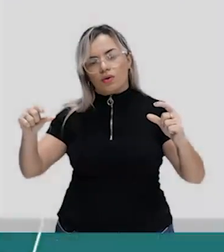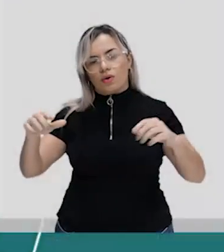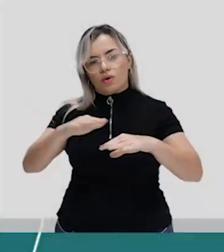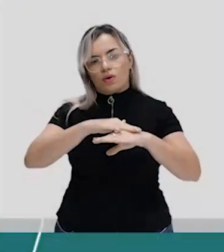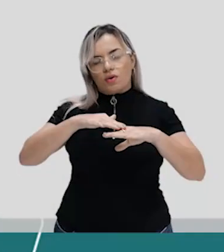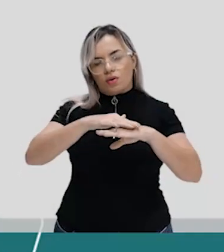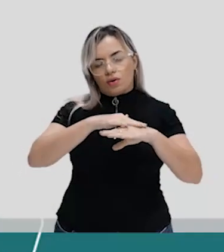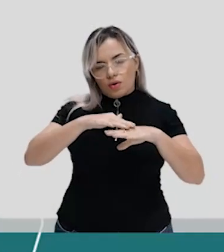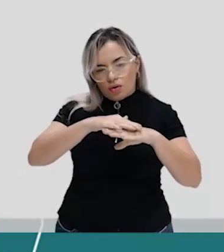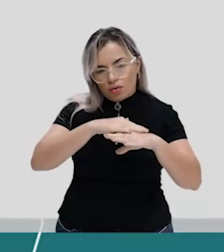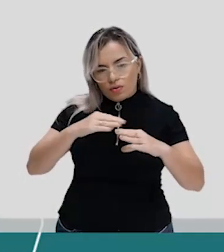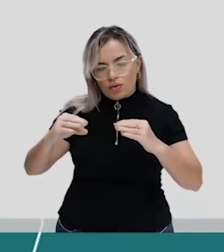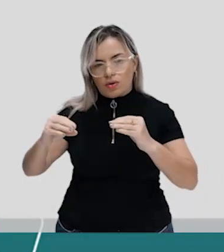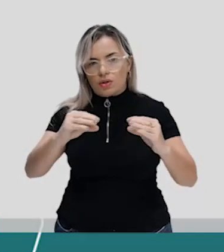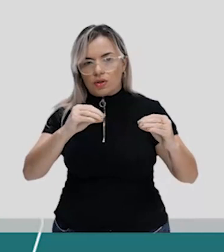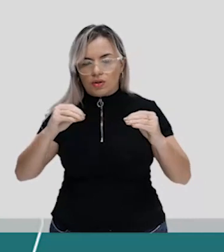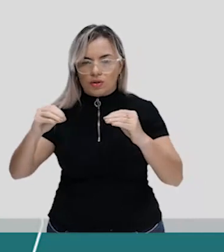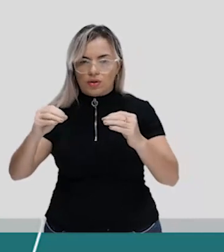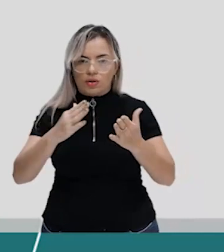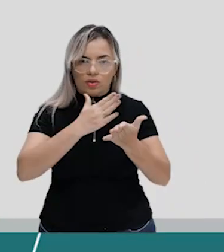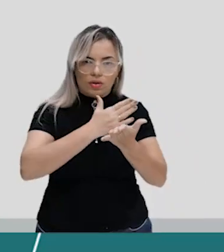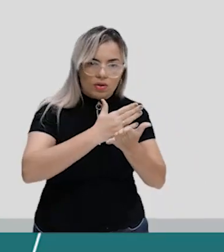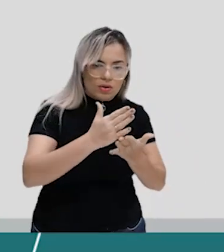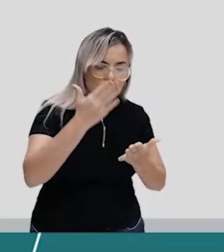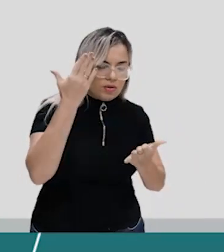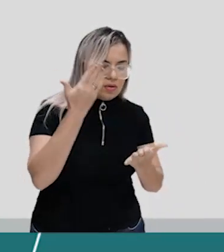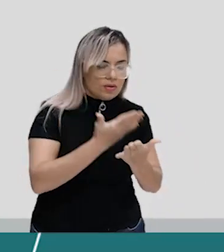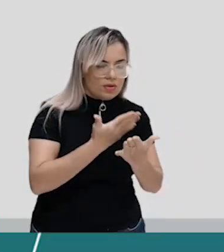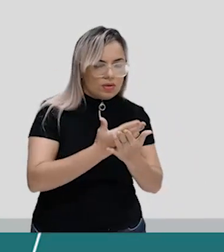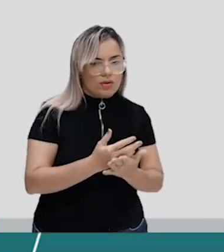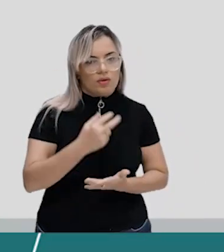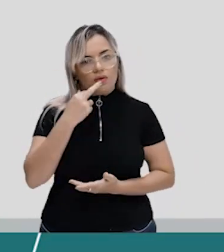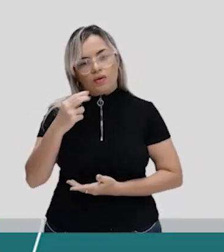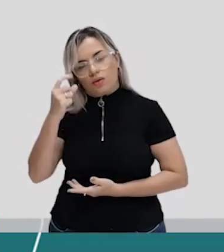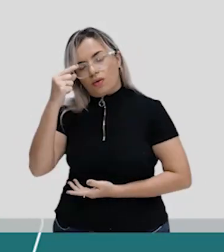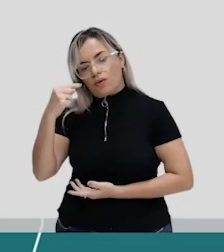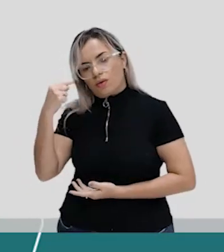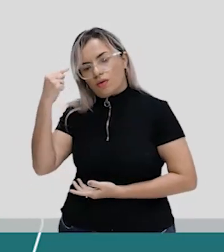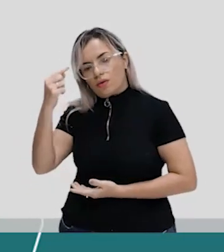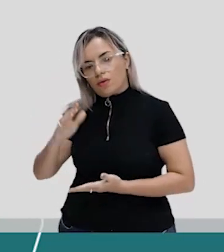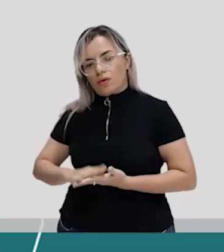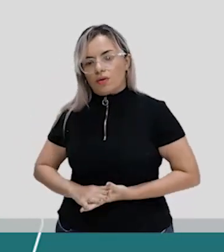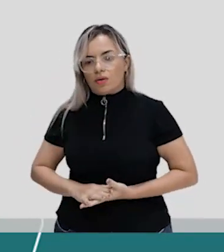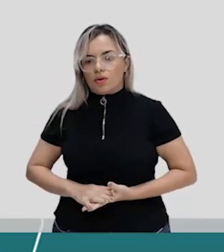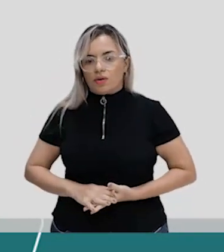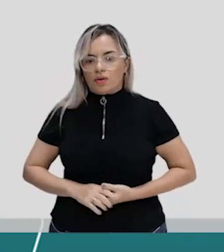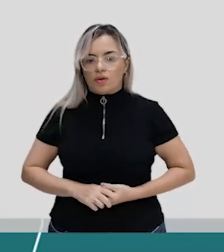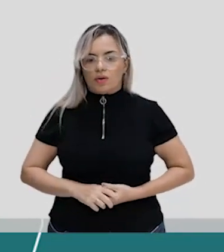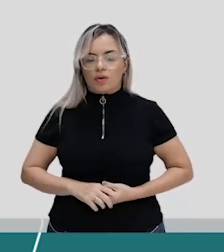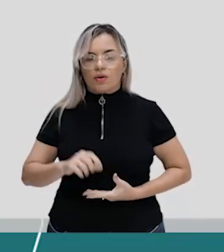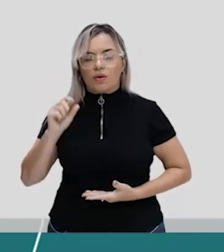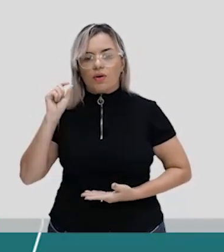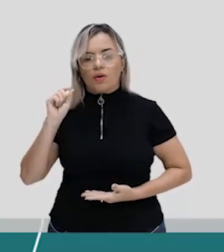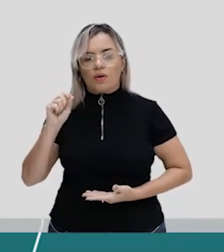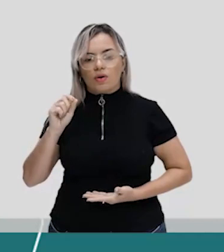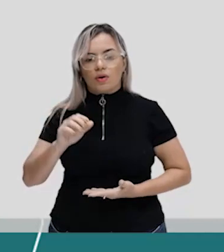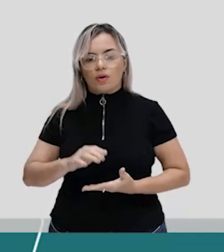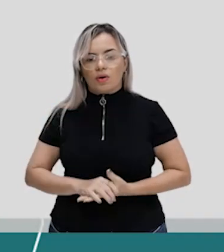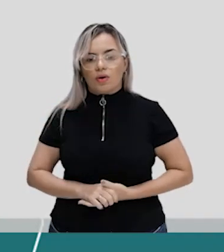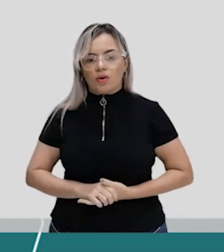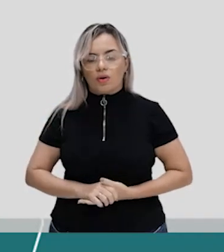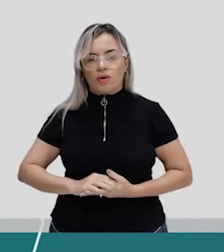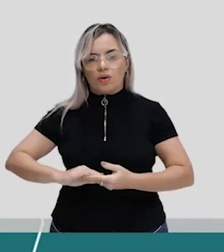que estão começando a estudar o espanhol, que nós vamos construir um diálogo com saudações. O que é